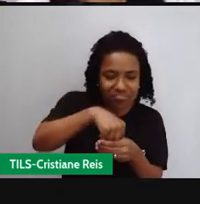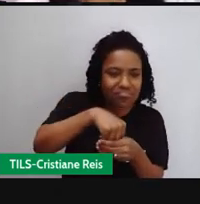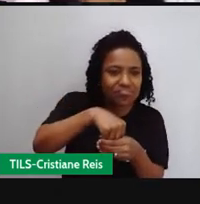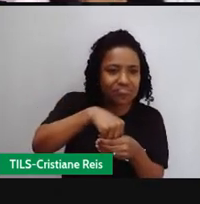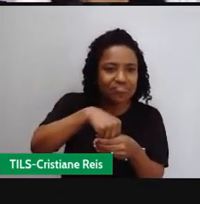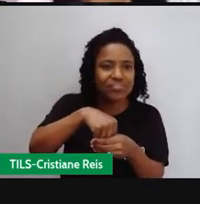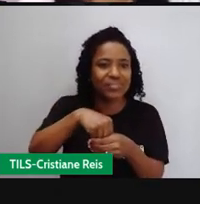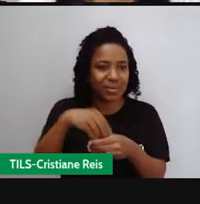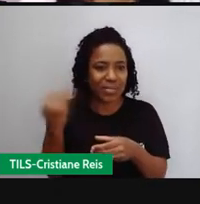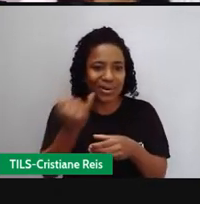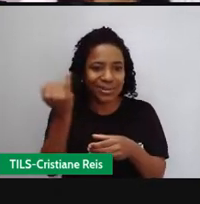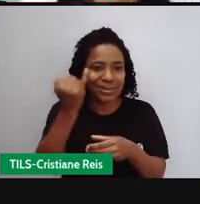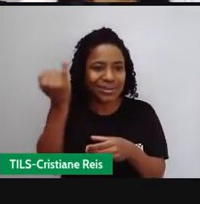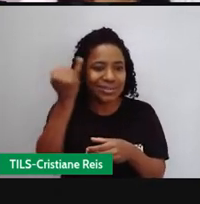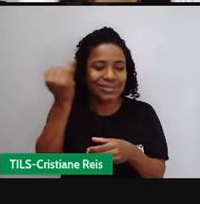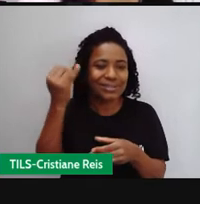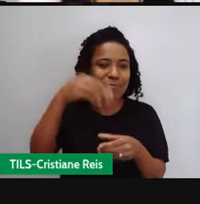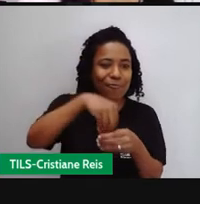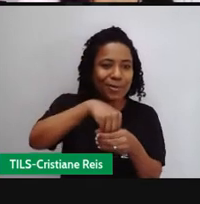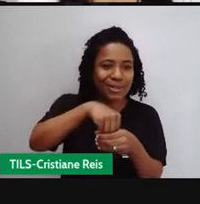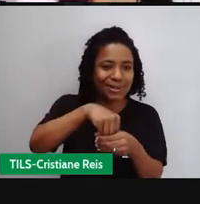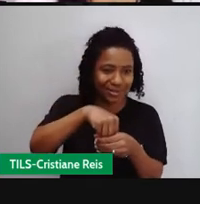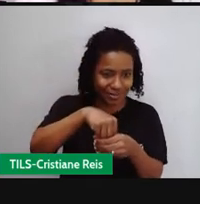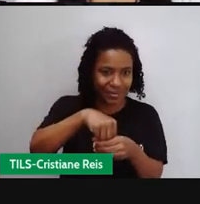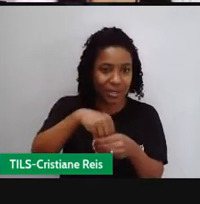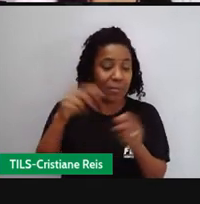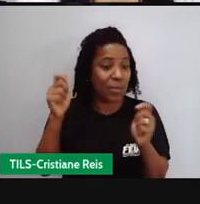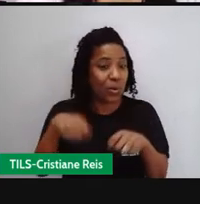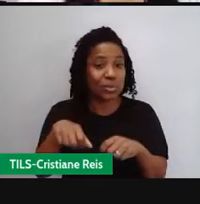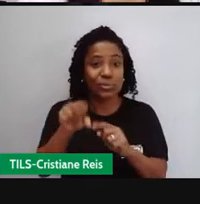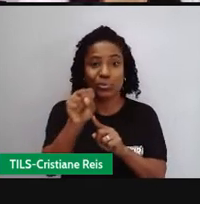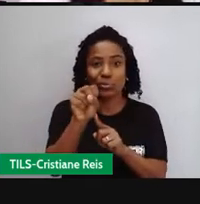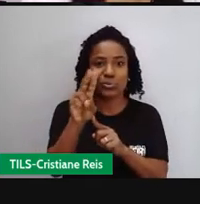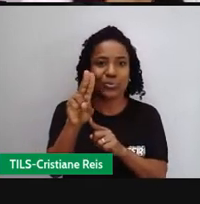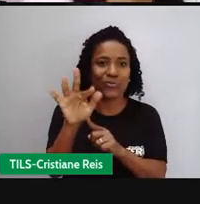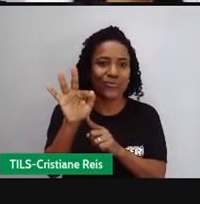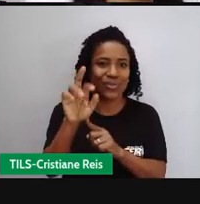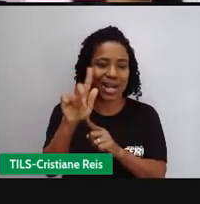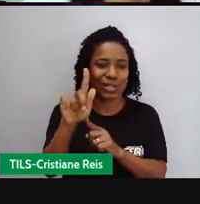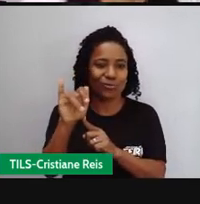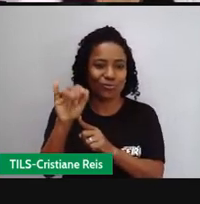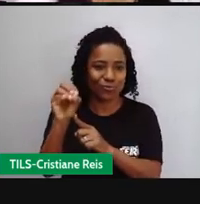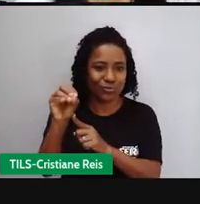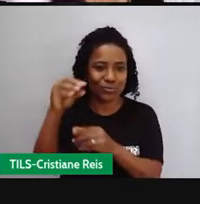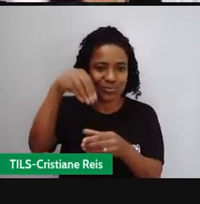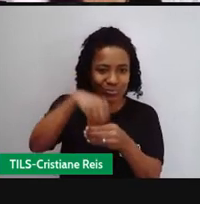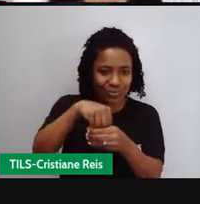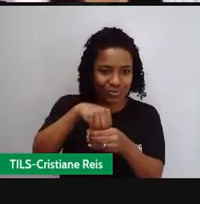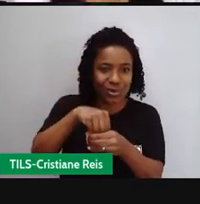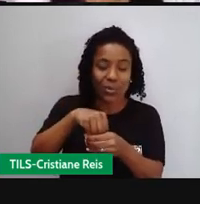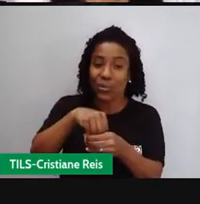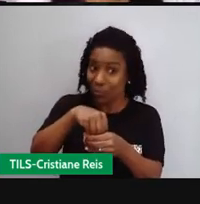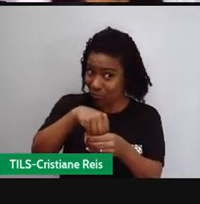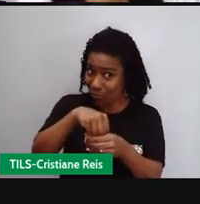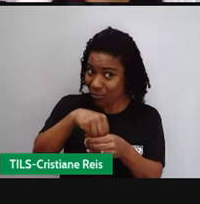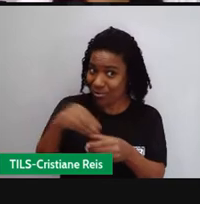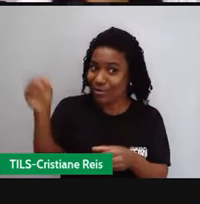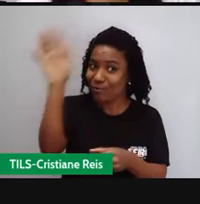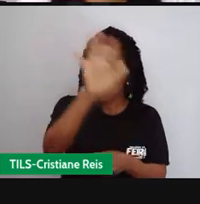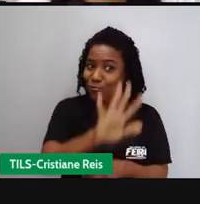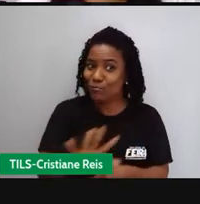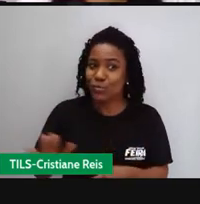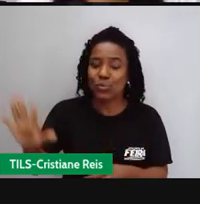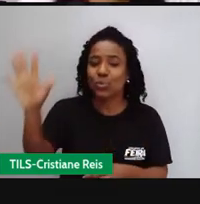voto, sufrágio universal. E aí, se sufrágio é eleição, a gente tem que se atentar aí ao significado